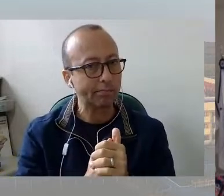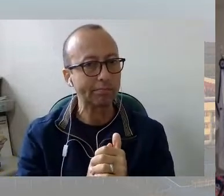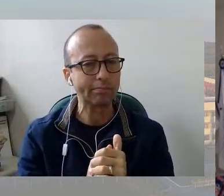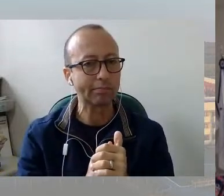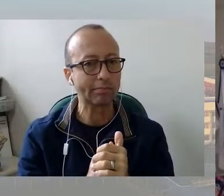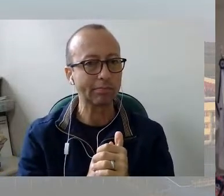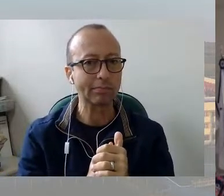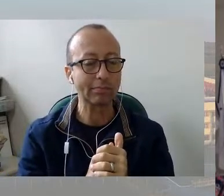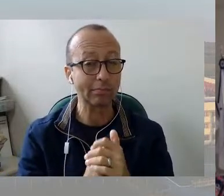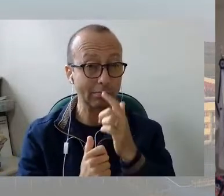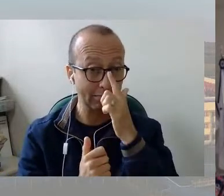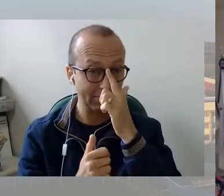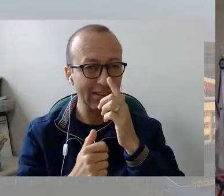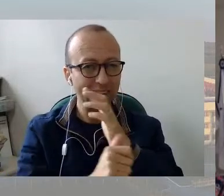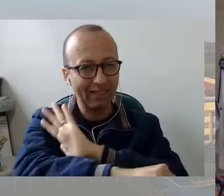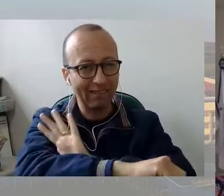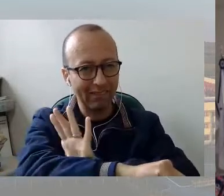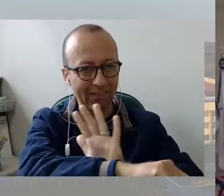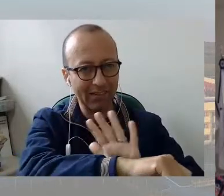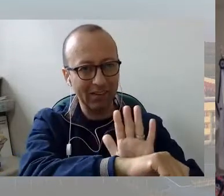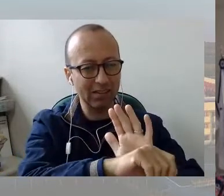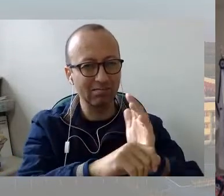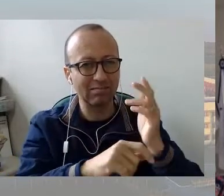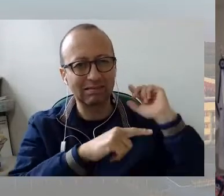dos nossos olhos sejam mantidas